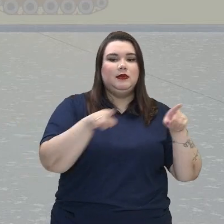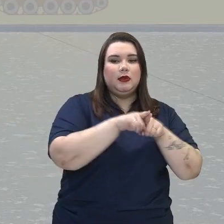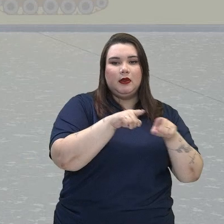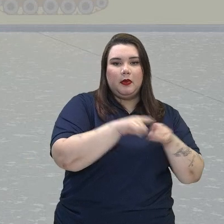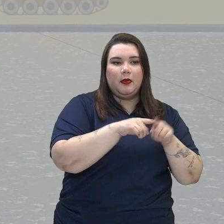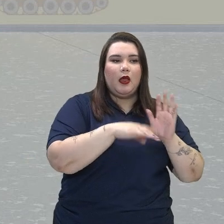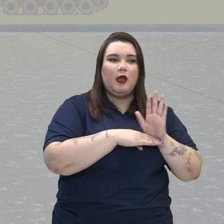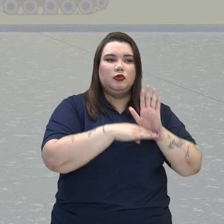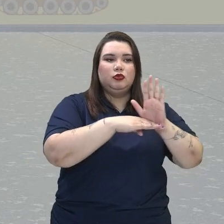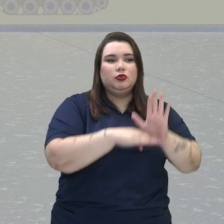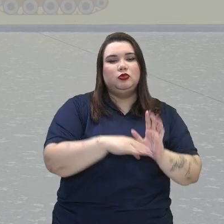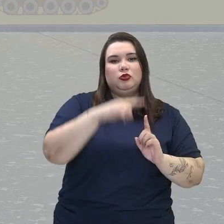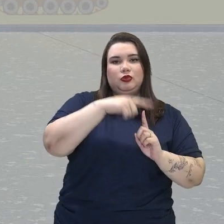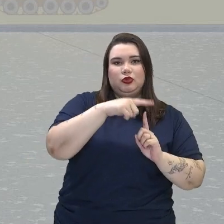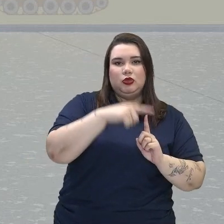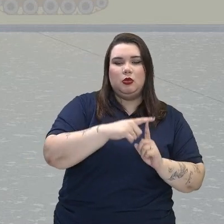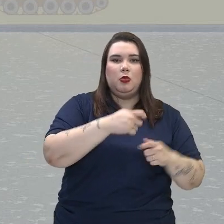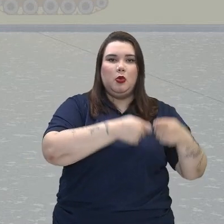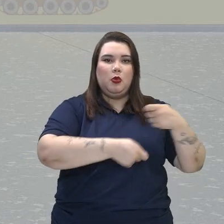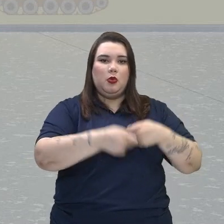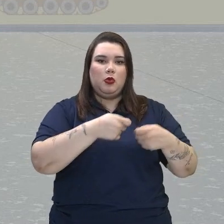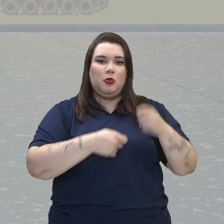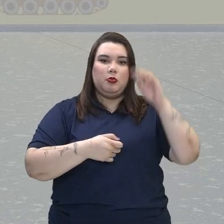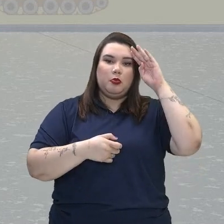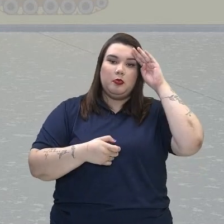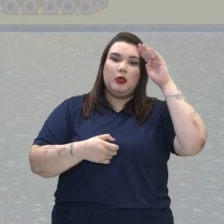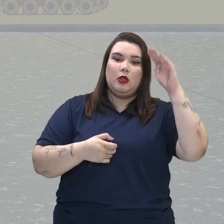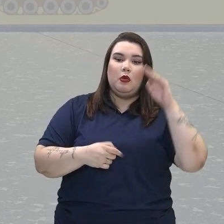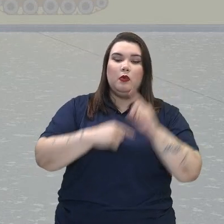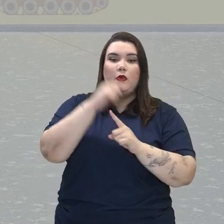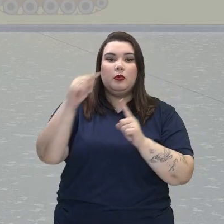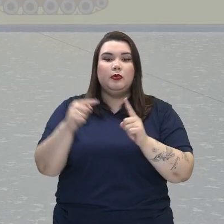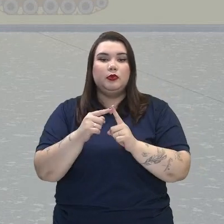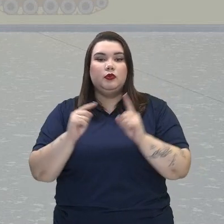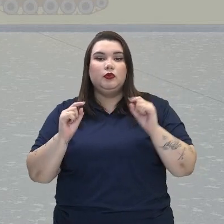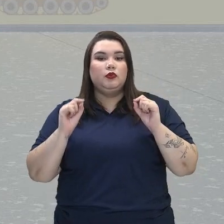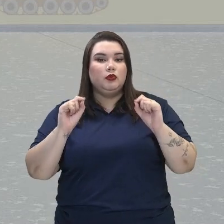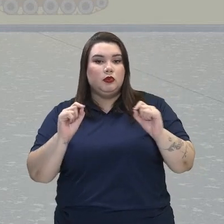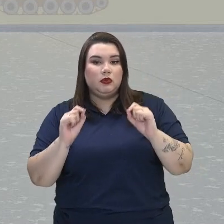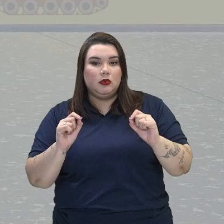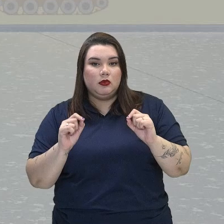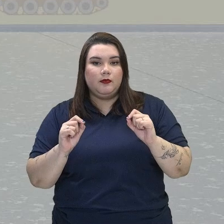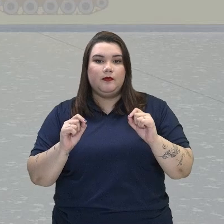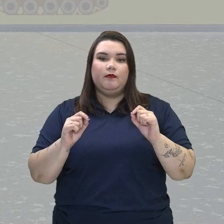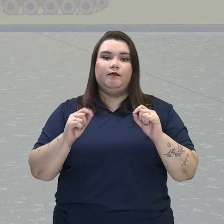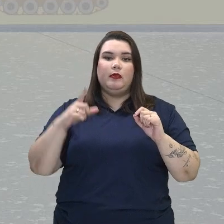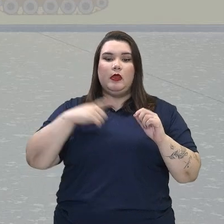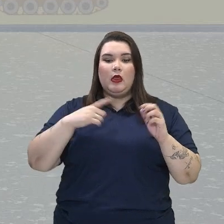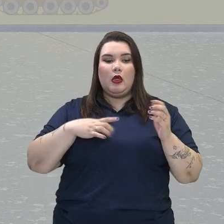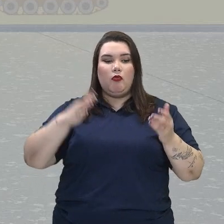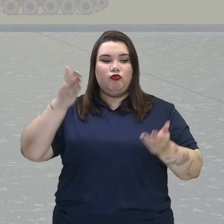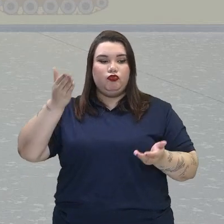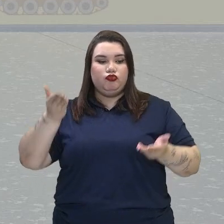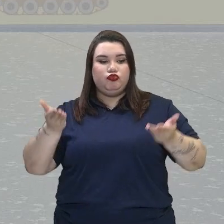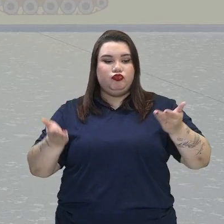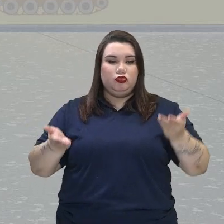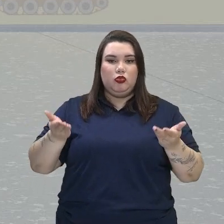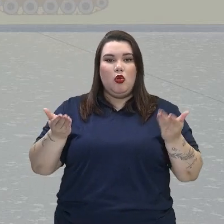mesma base econômica e militar. O objetivo era deixar ali as forças em